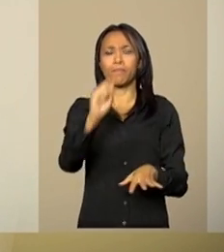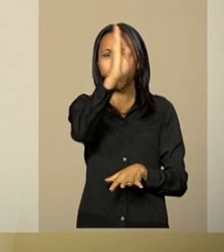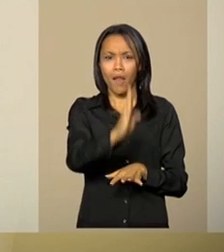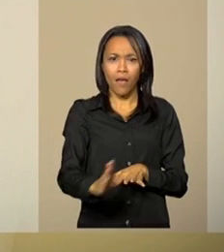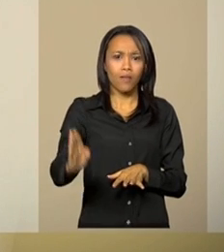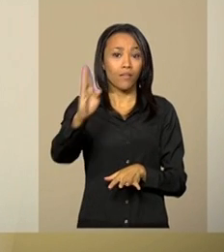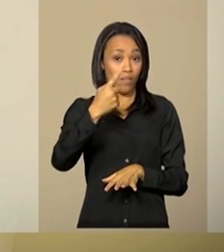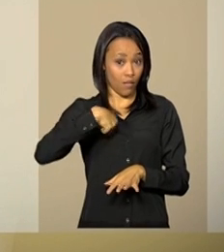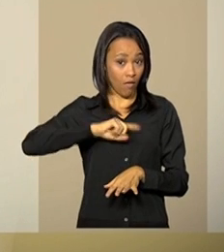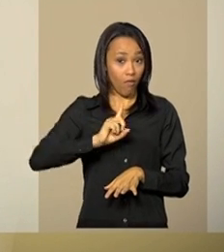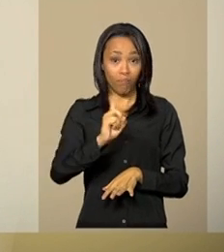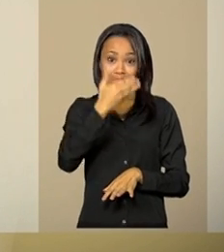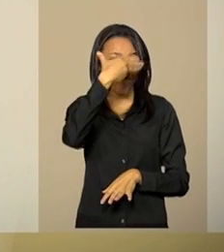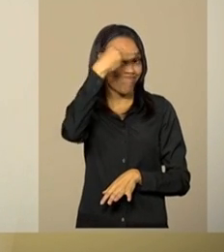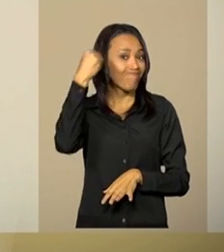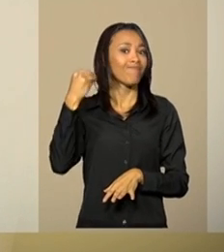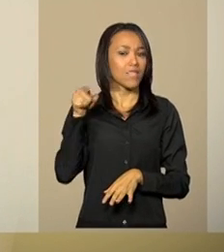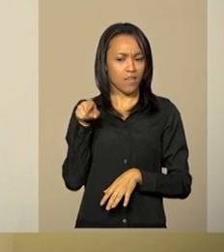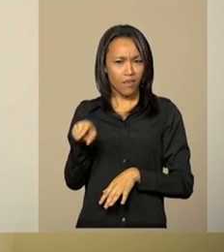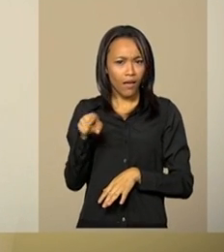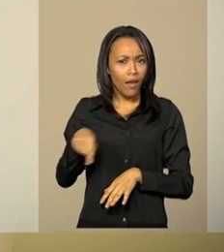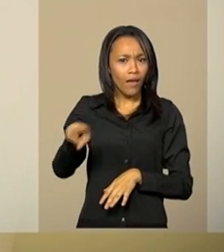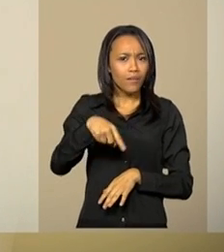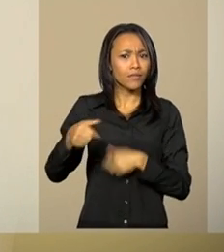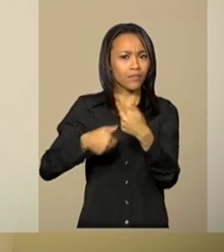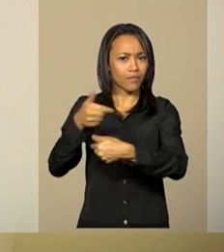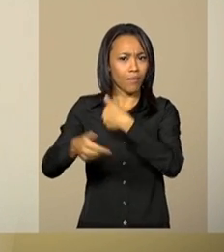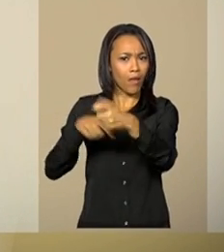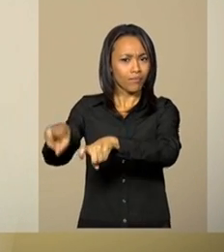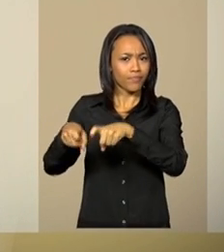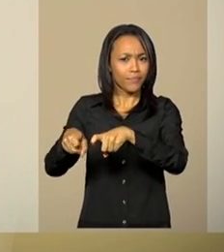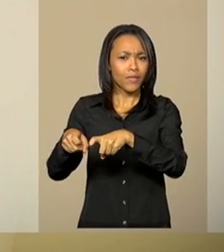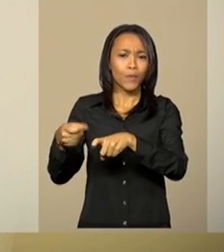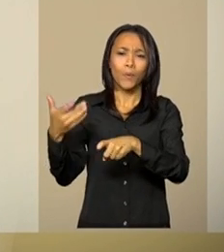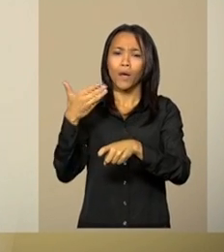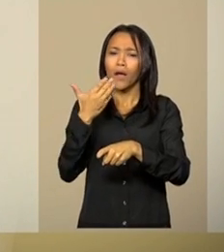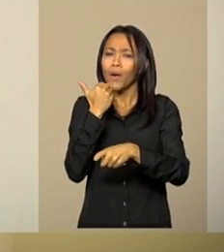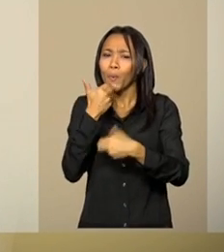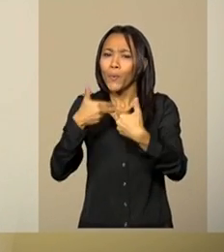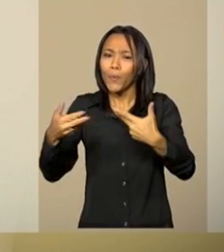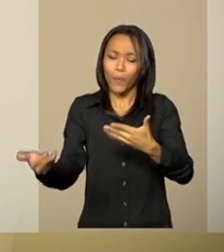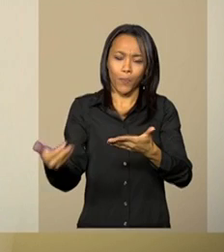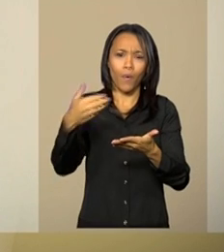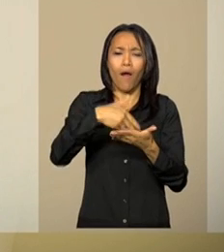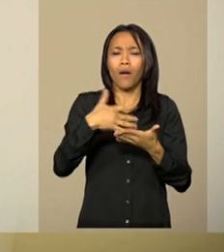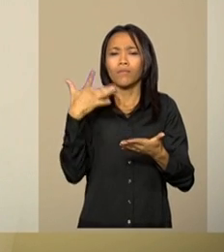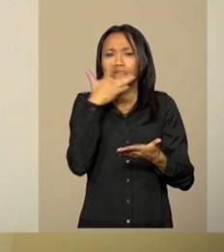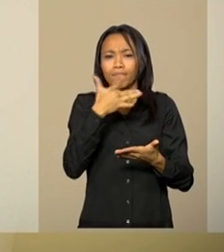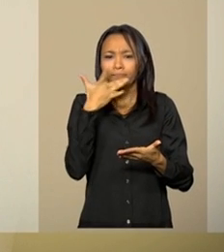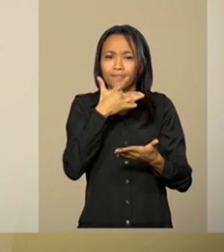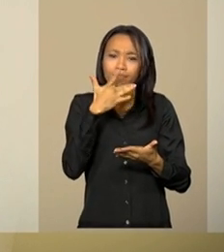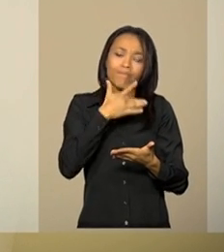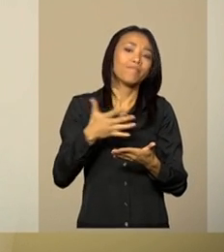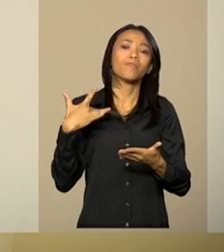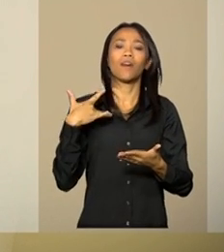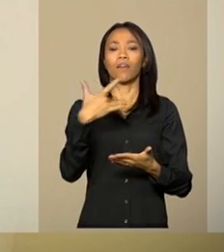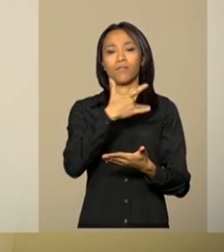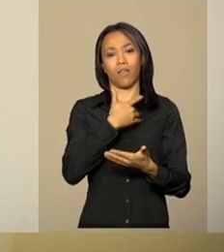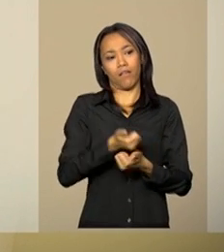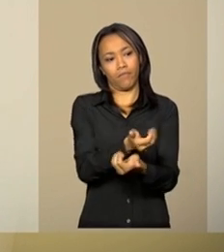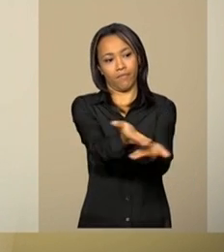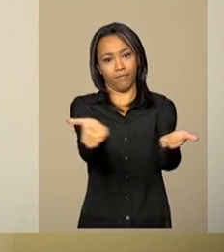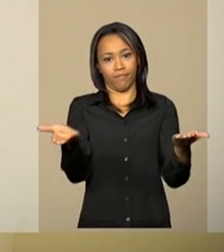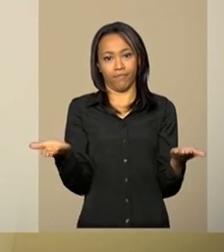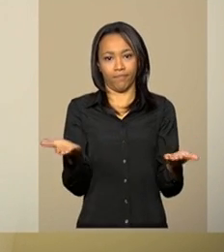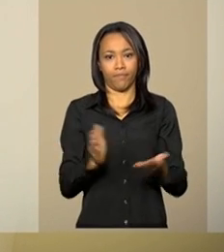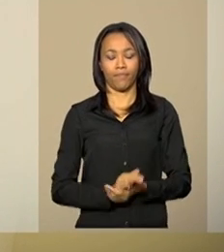E não vamos esquecer que eles colocam, como eu disse, o alimento fresquinho na mesa da gente, na mesa da nossa população.